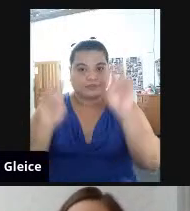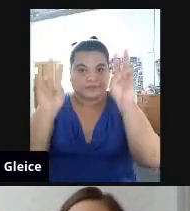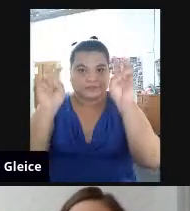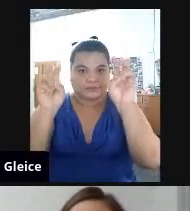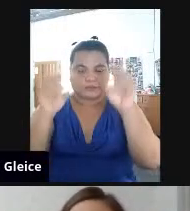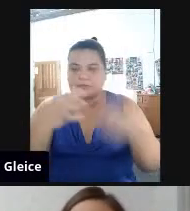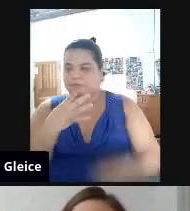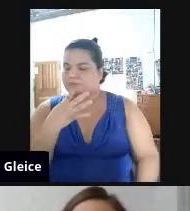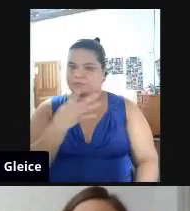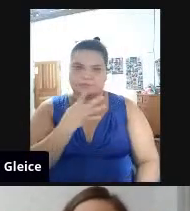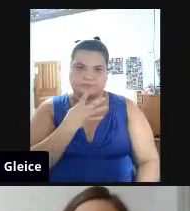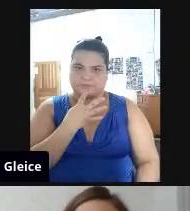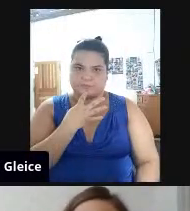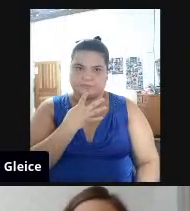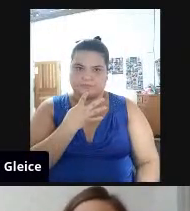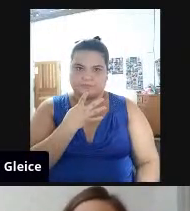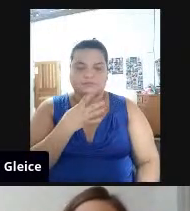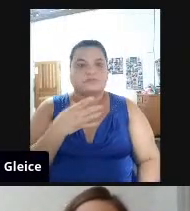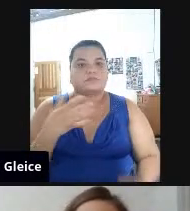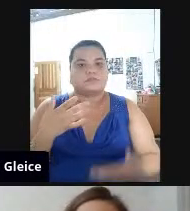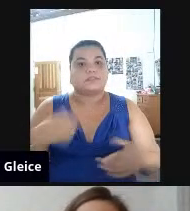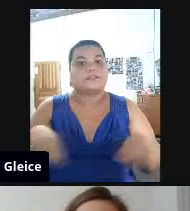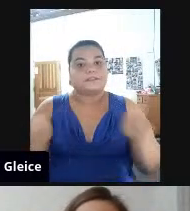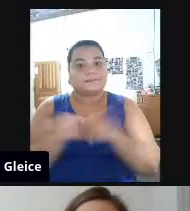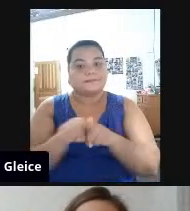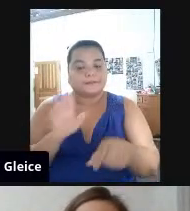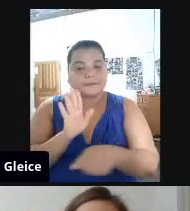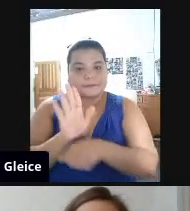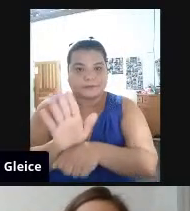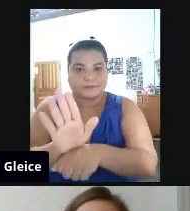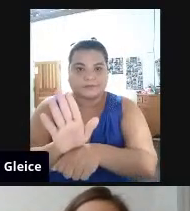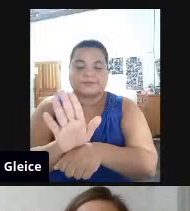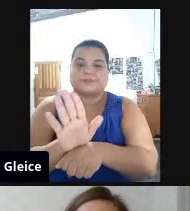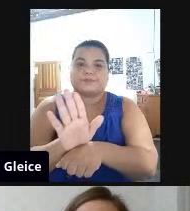quem ainda não ouviu falar, e tentar contribuir com